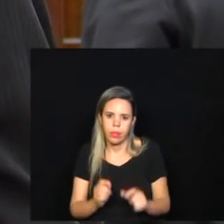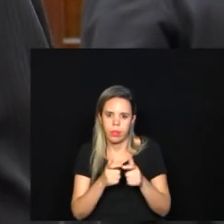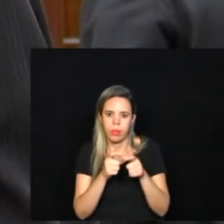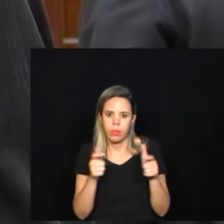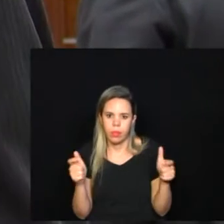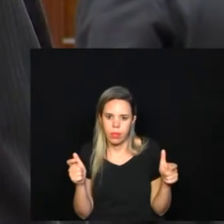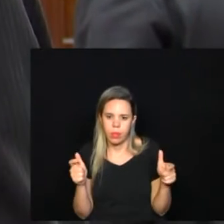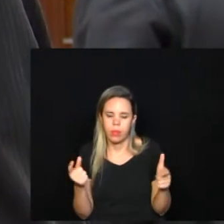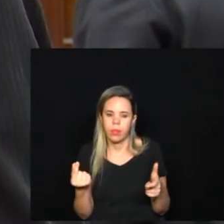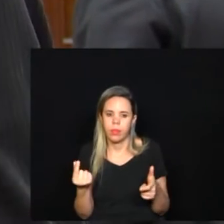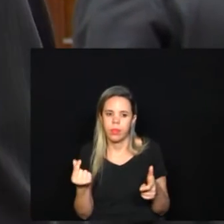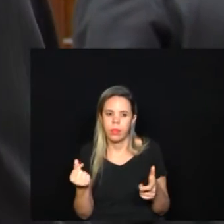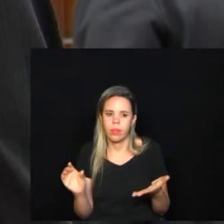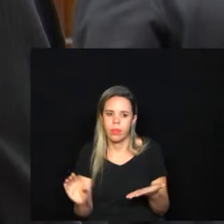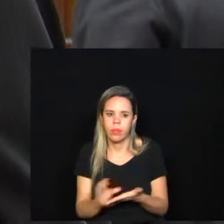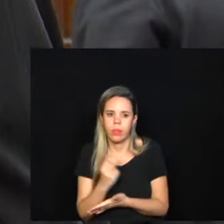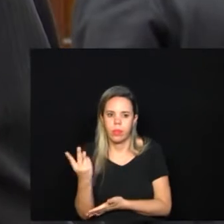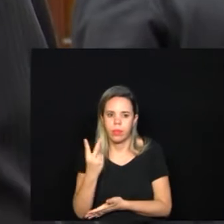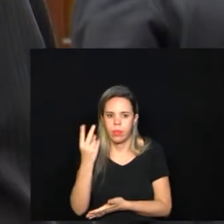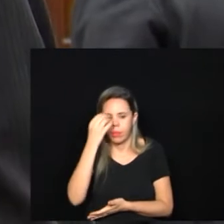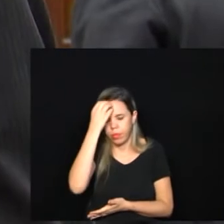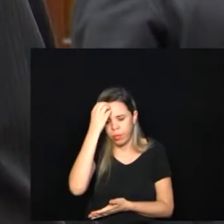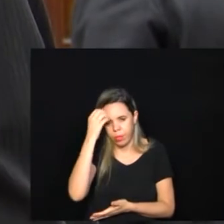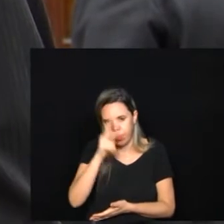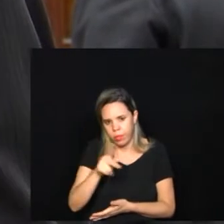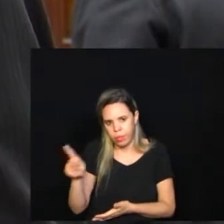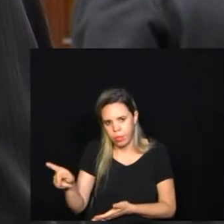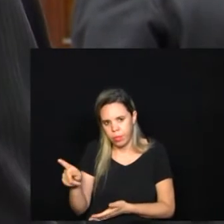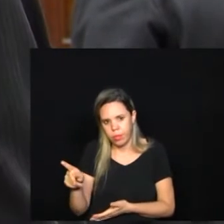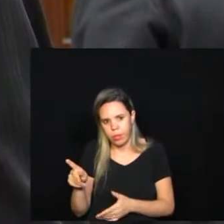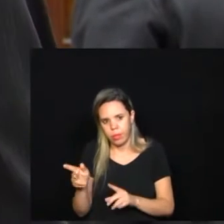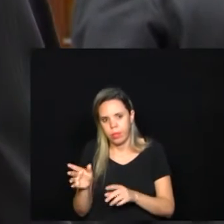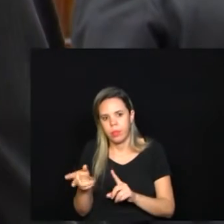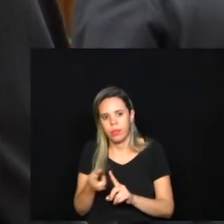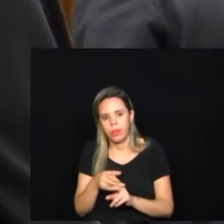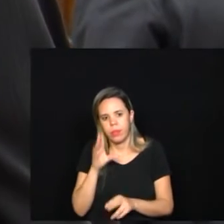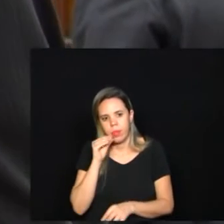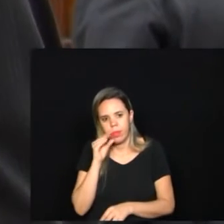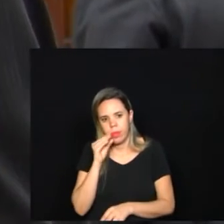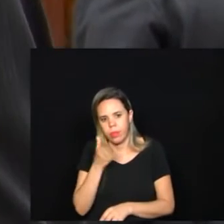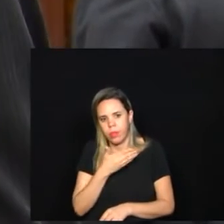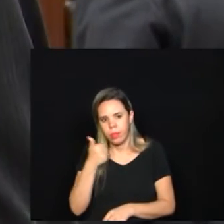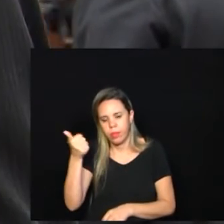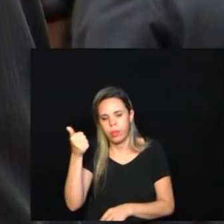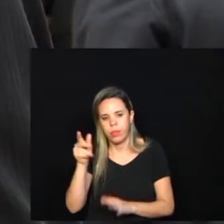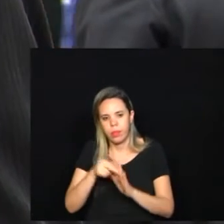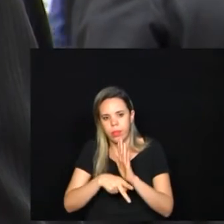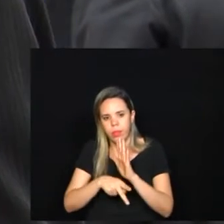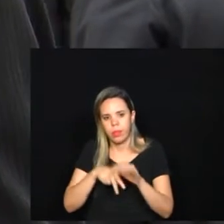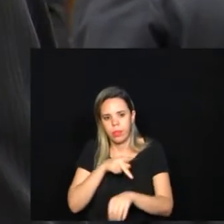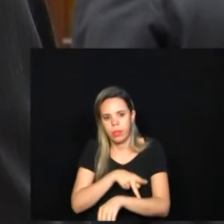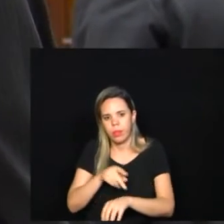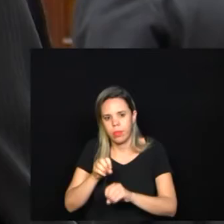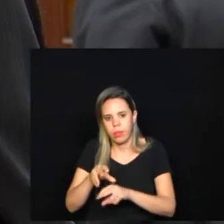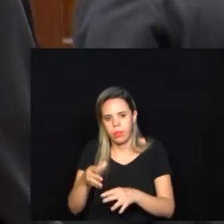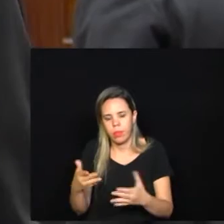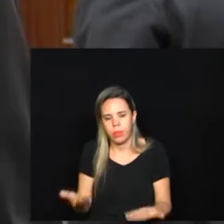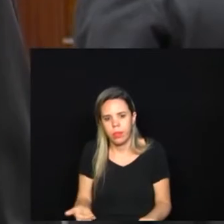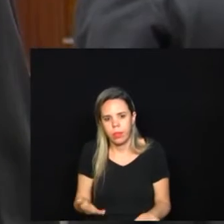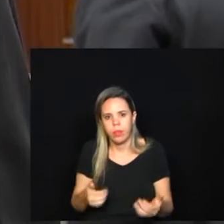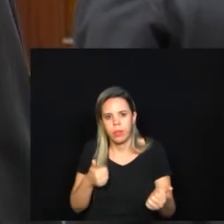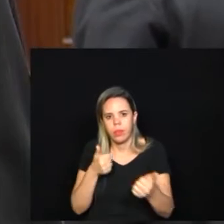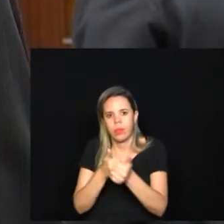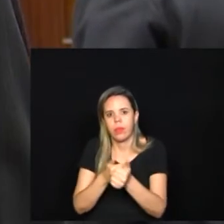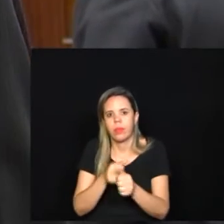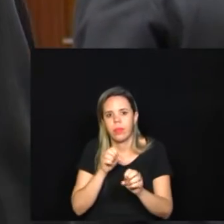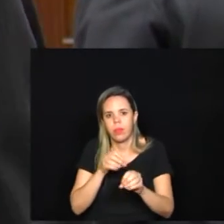Aumentar recursos, valorizar os professores e os funcionários, melhorar os projetos pedagógicos,